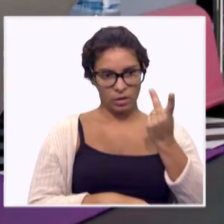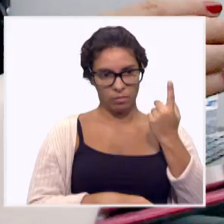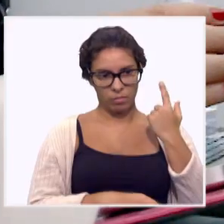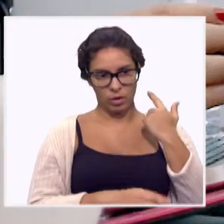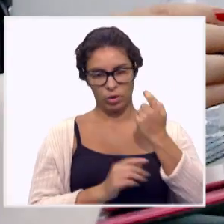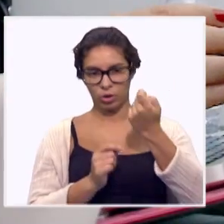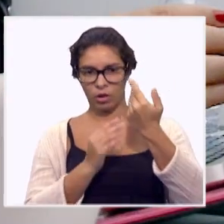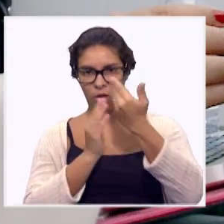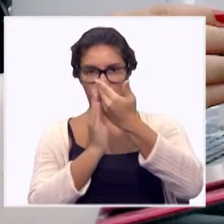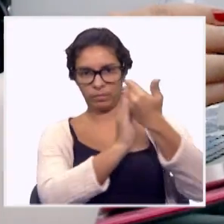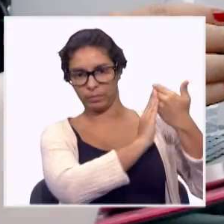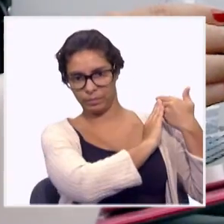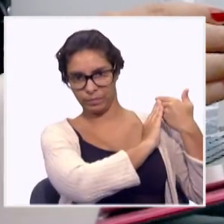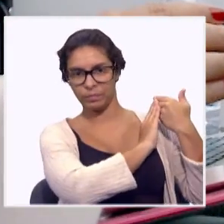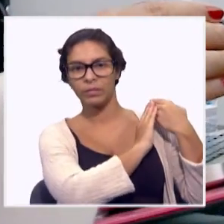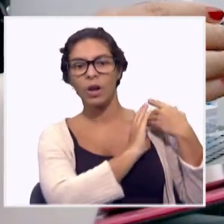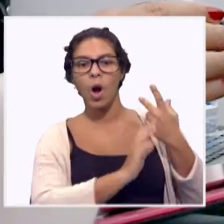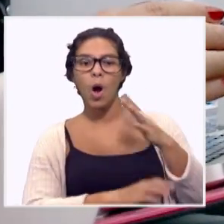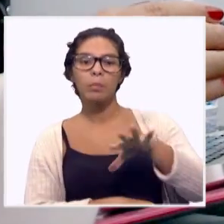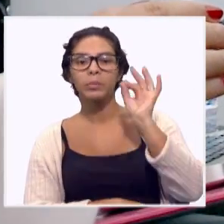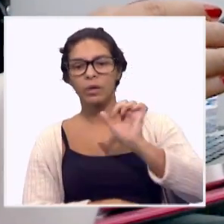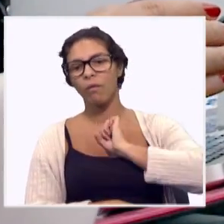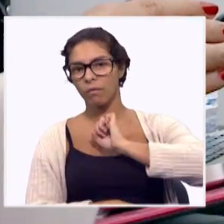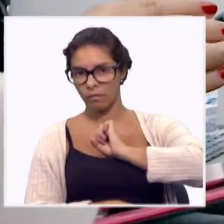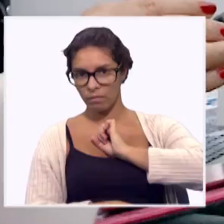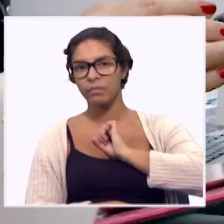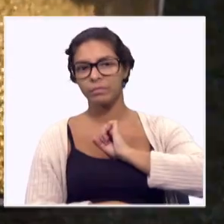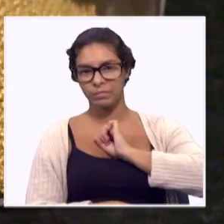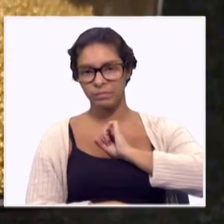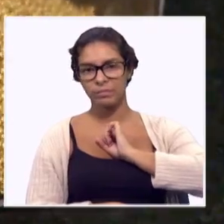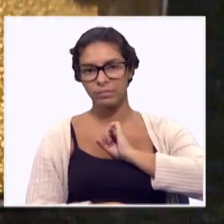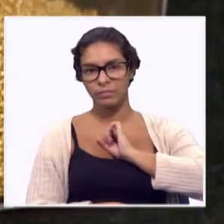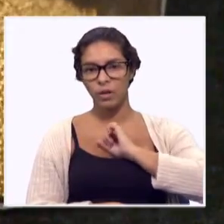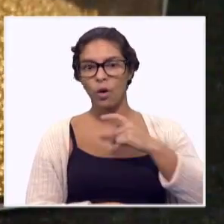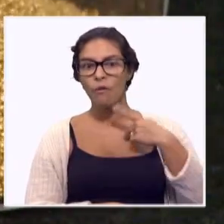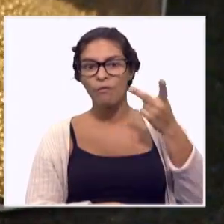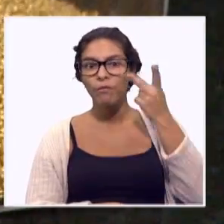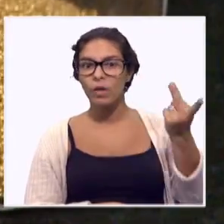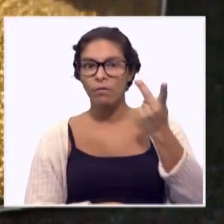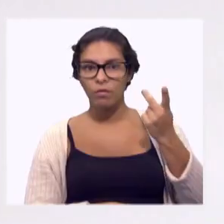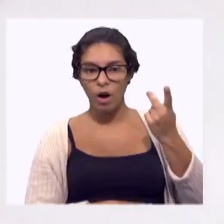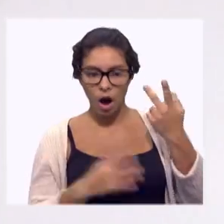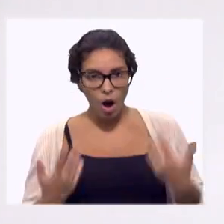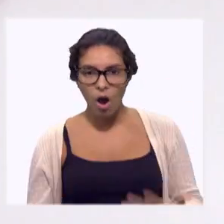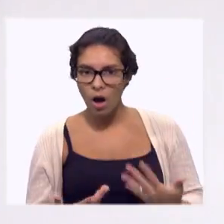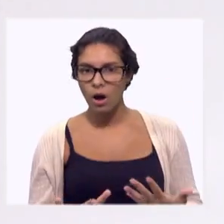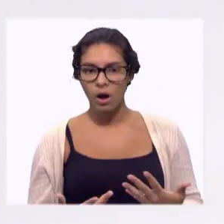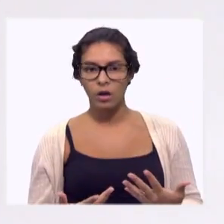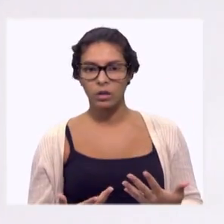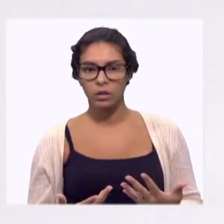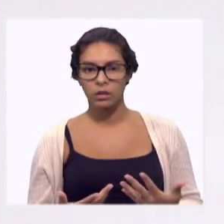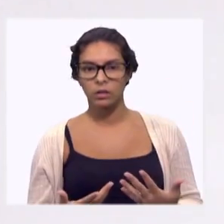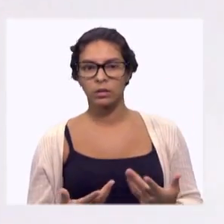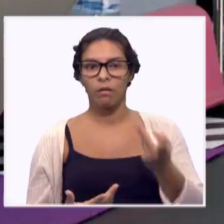sempre para trás. É uma opção minha, porque eu vivo aquilo, o